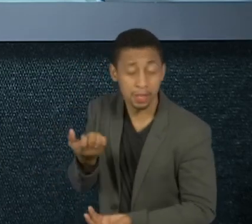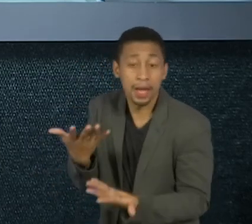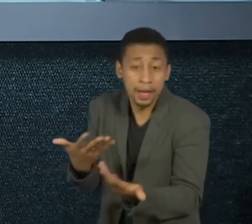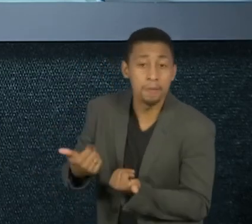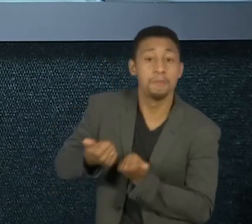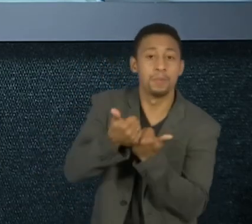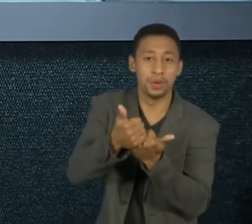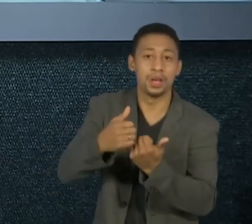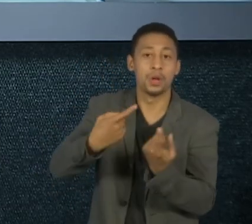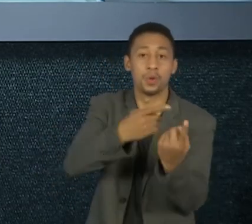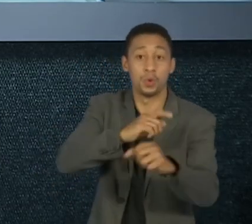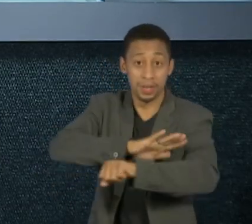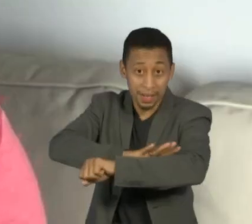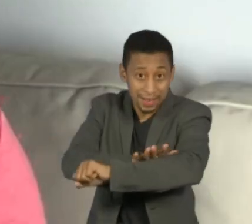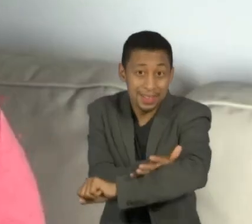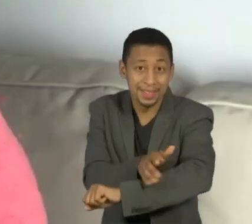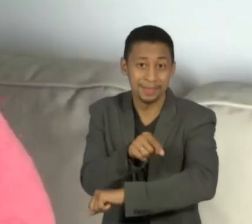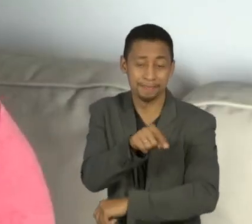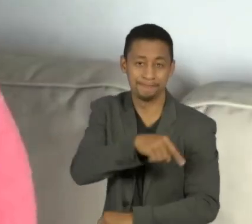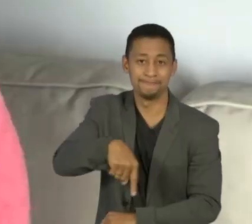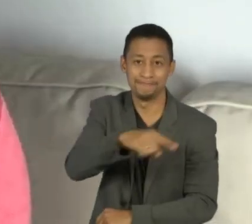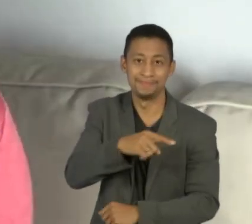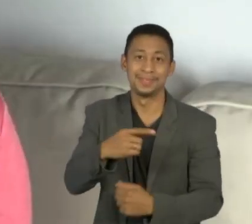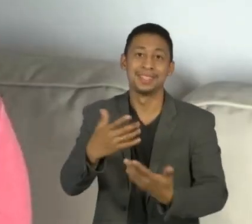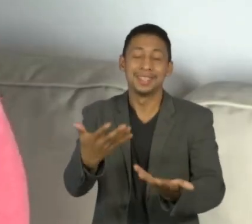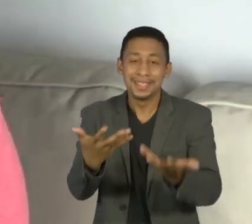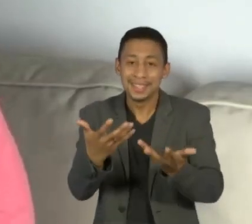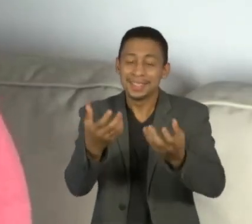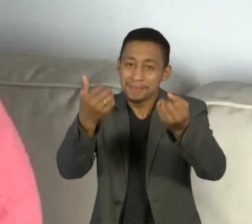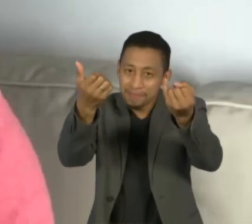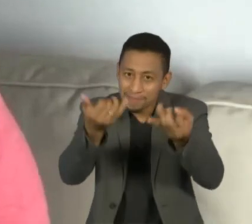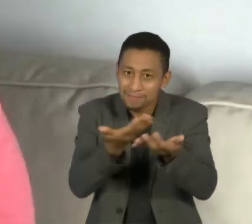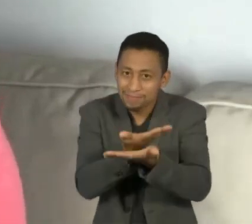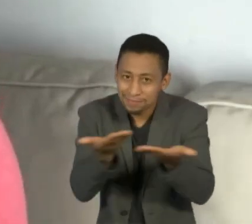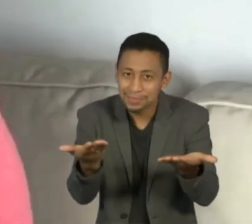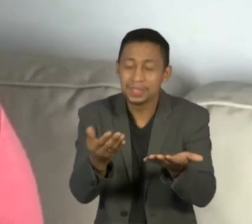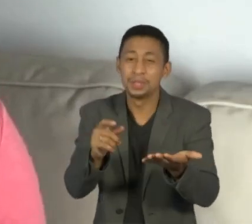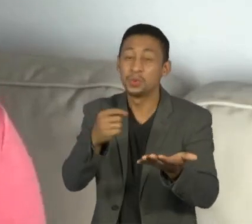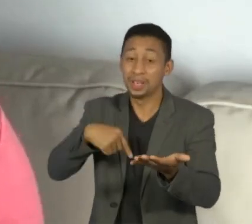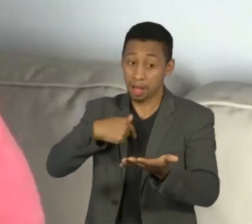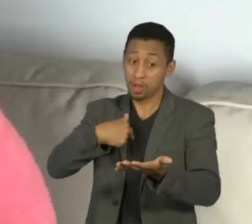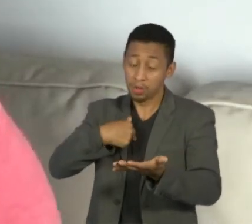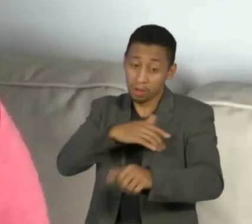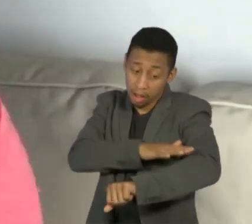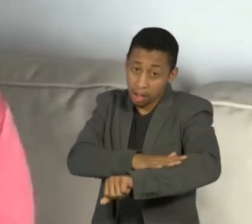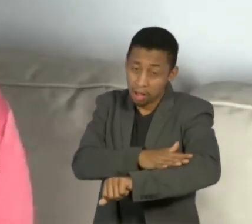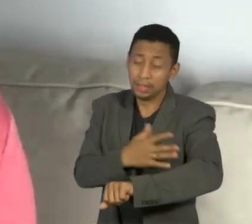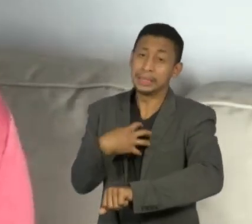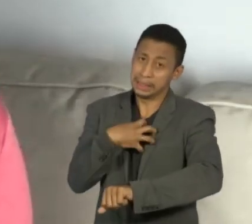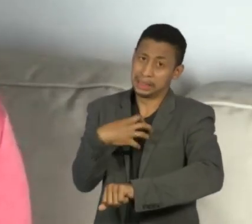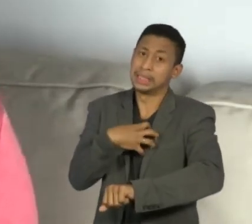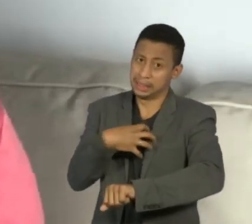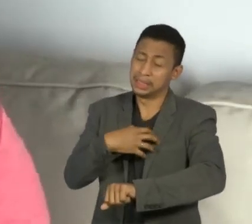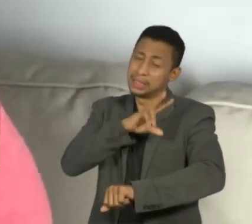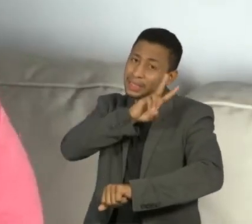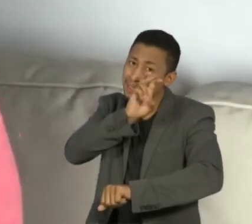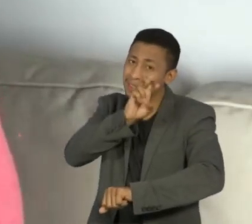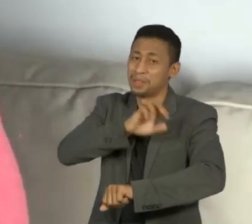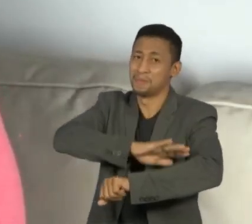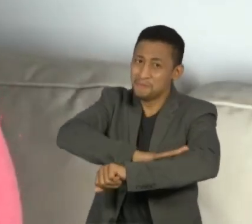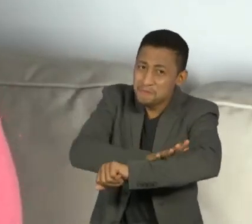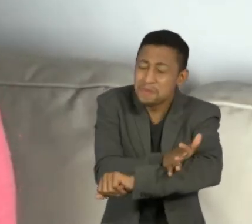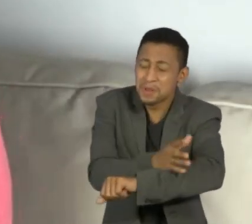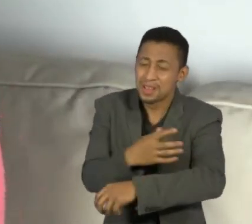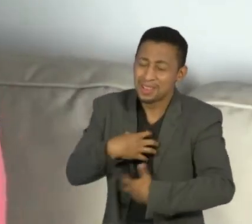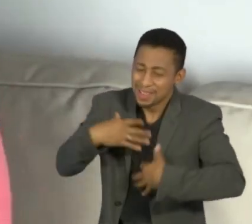entendendo que é o momento de falar sobre algo que vai doer para todo mundo. Já dói em nós que somos negros, vai doer neles também quando eles